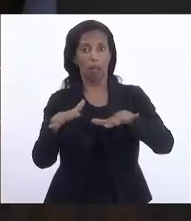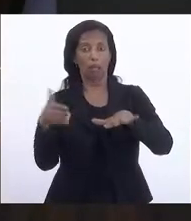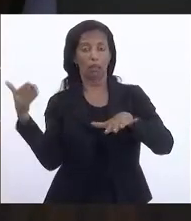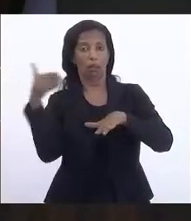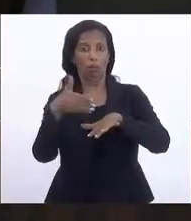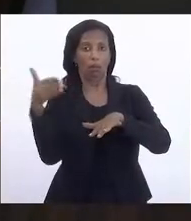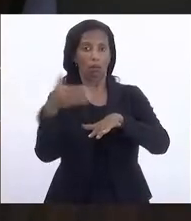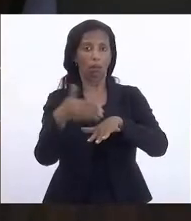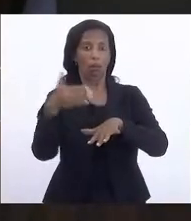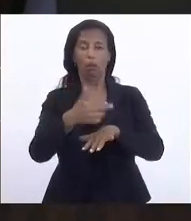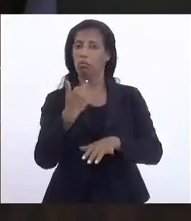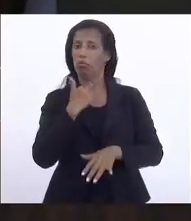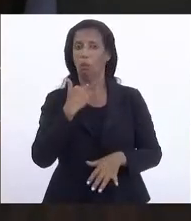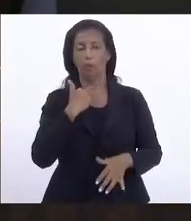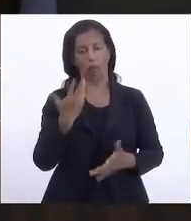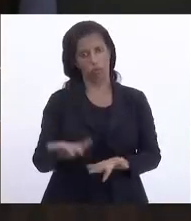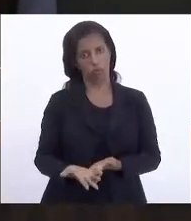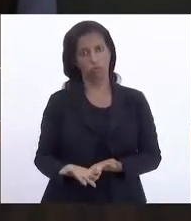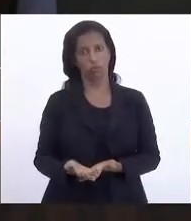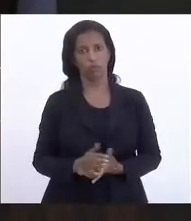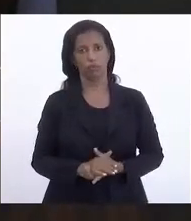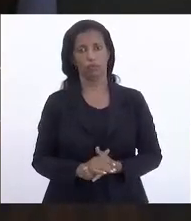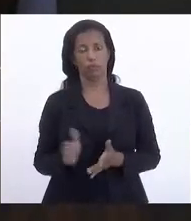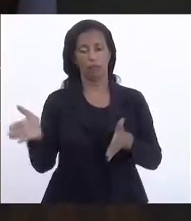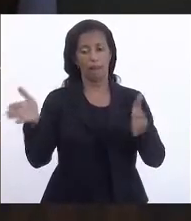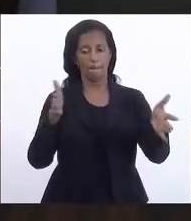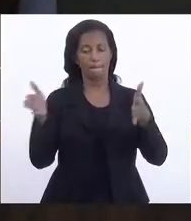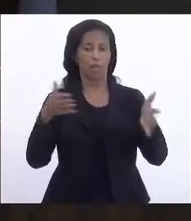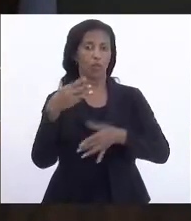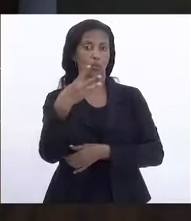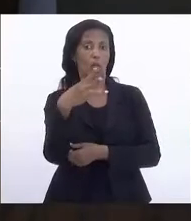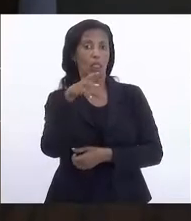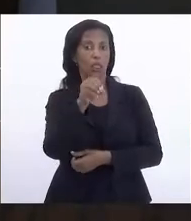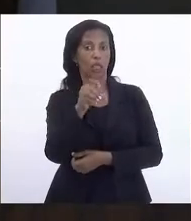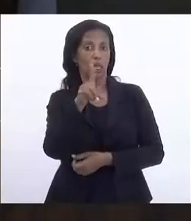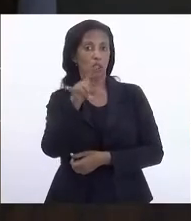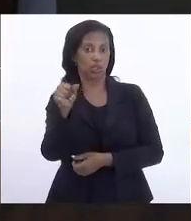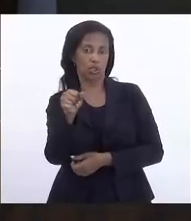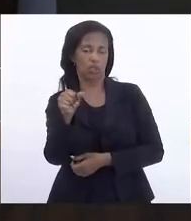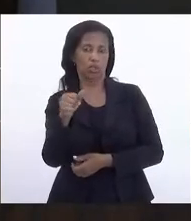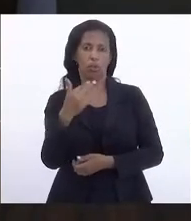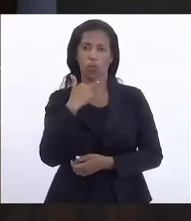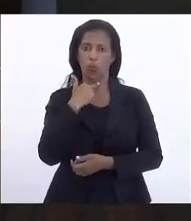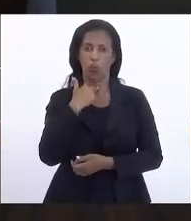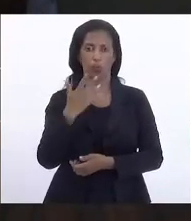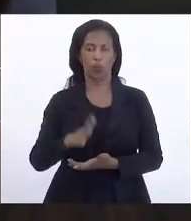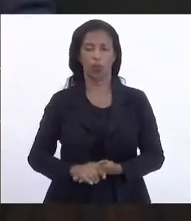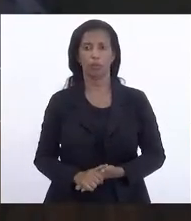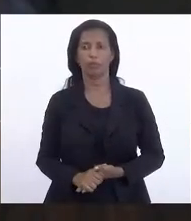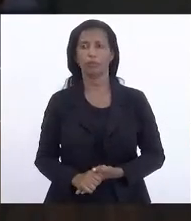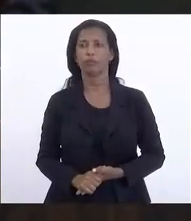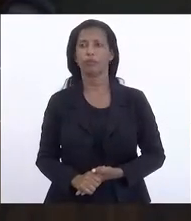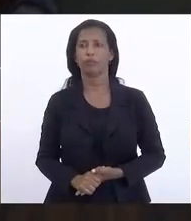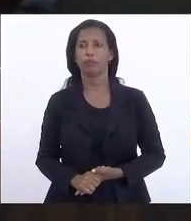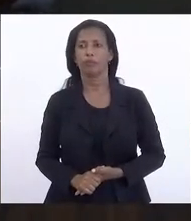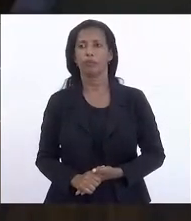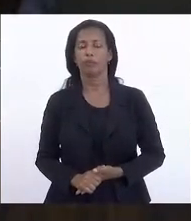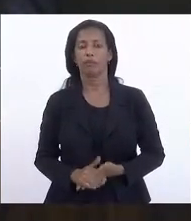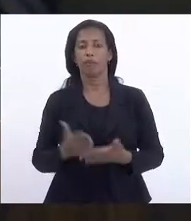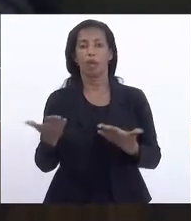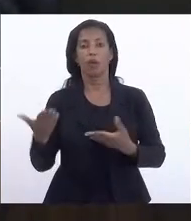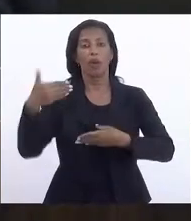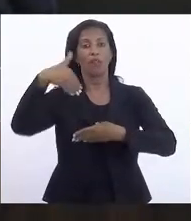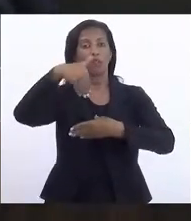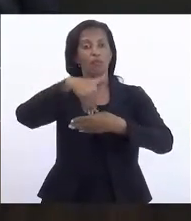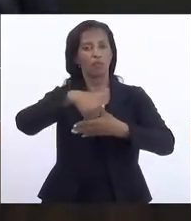vezes o plenário em um período de 30 dias. Agora, em relação a um requerimento para votação